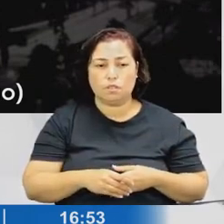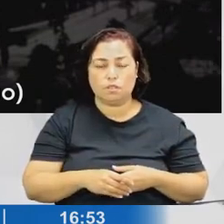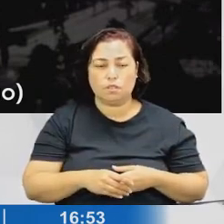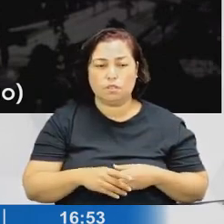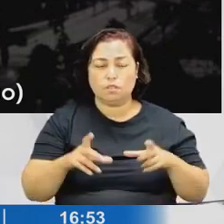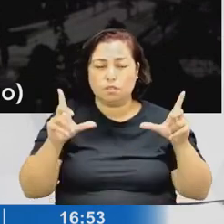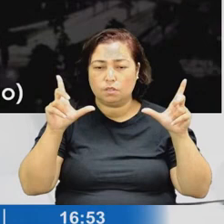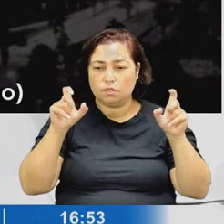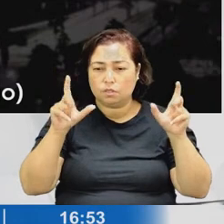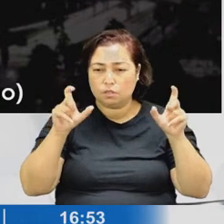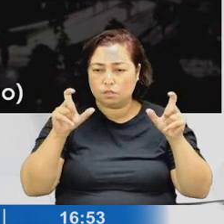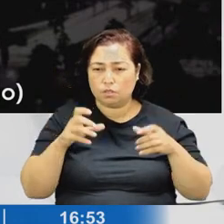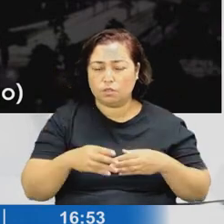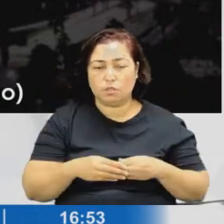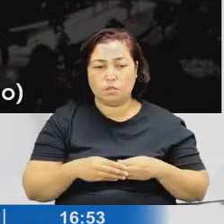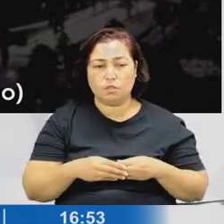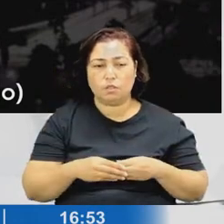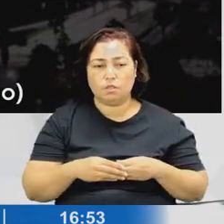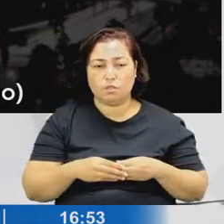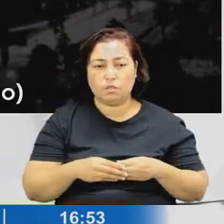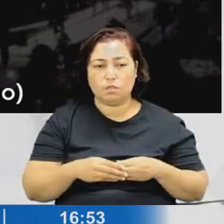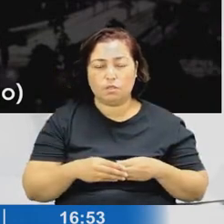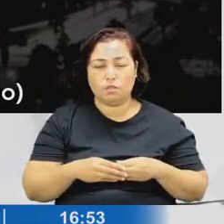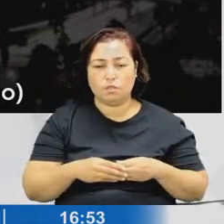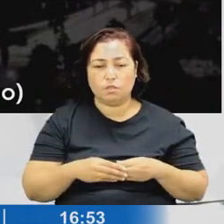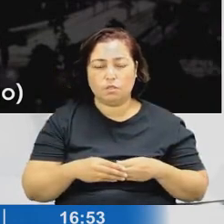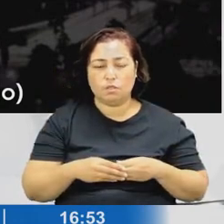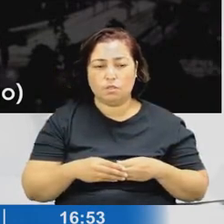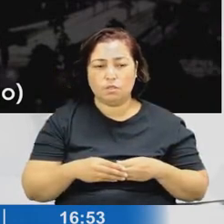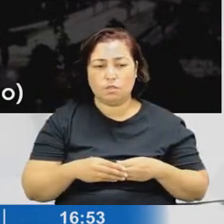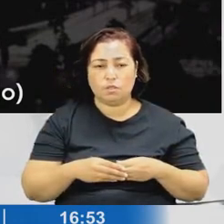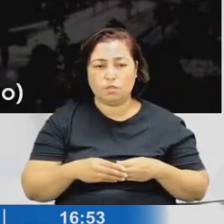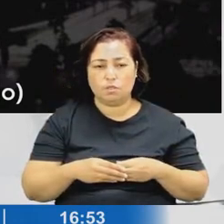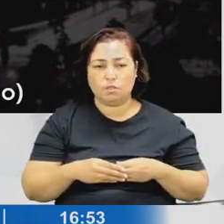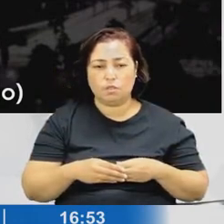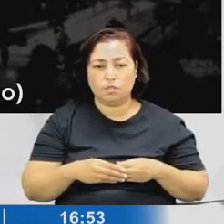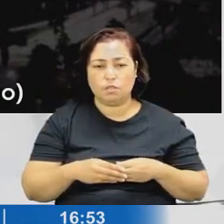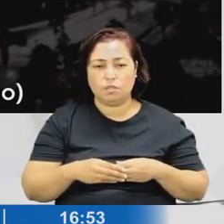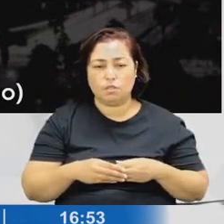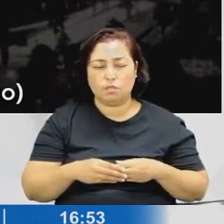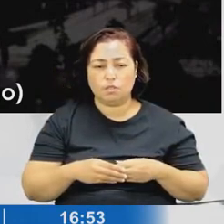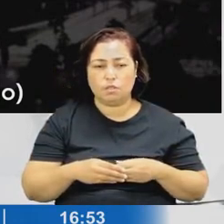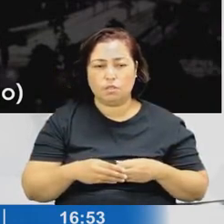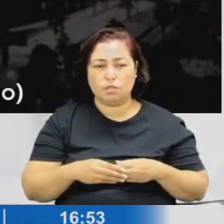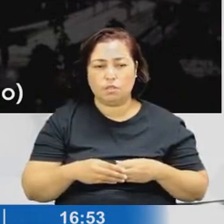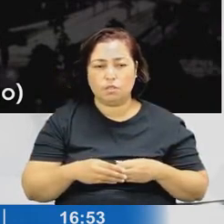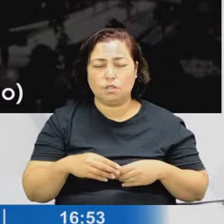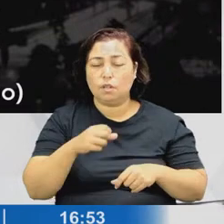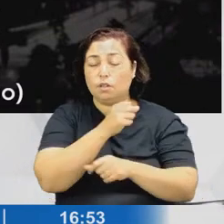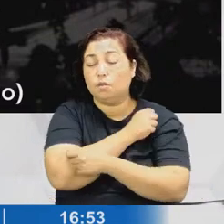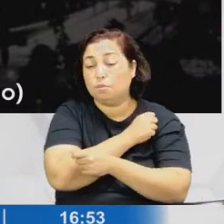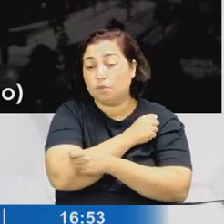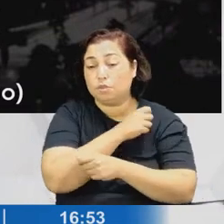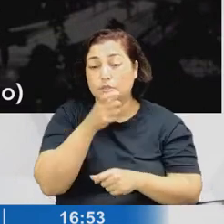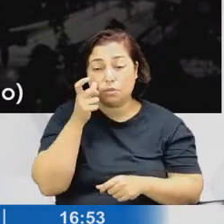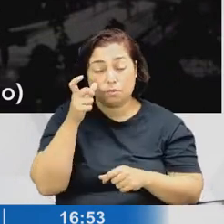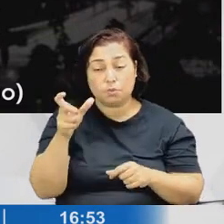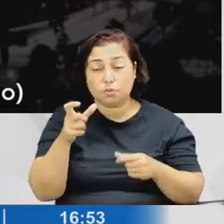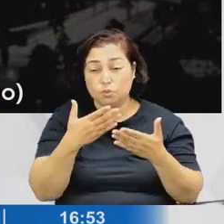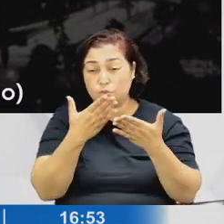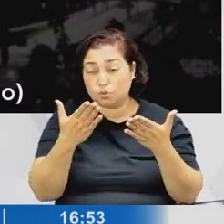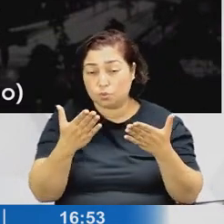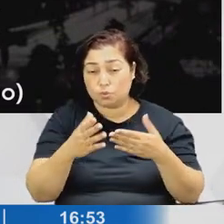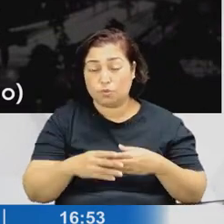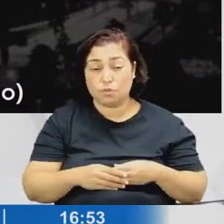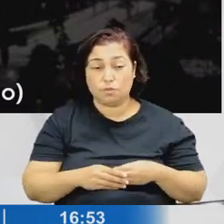caldo Castro Governador ele abraçado com um cara assim olhando pro meio que para o alto assim tirar uma